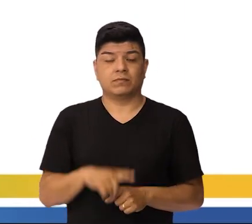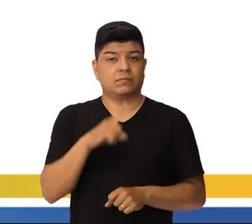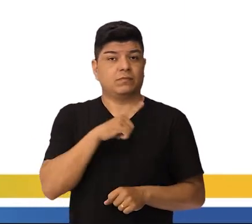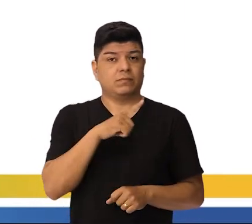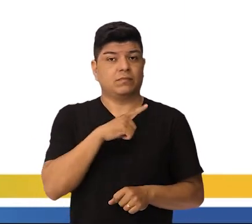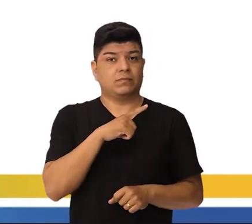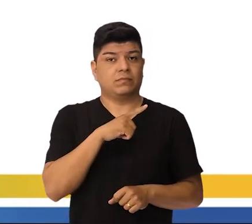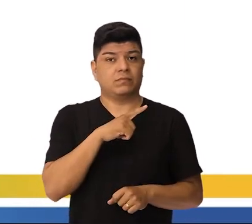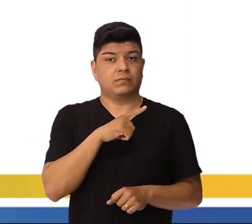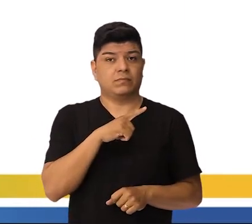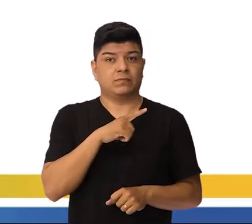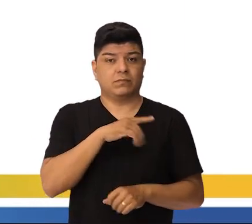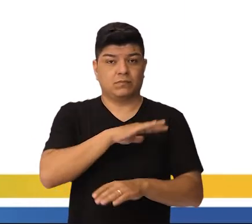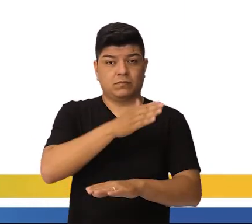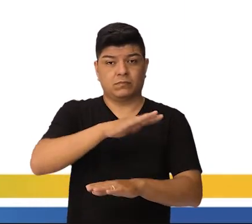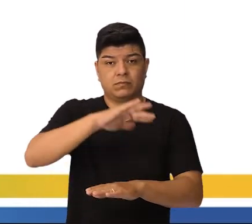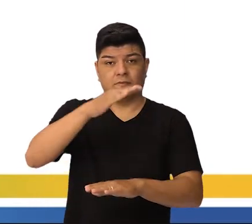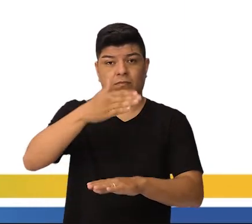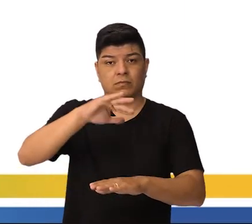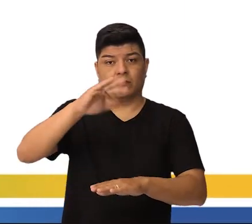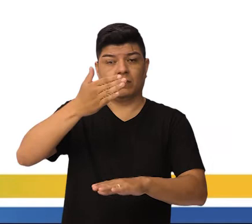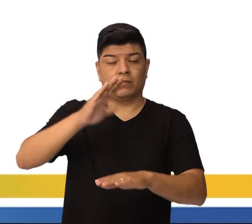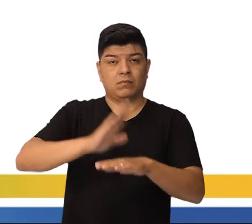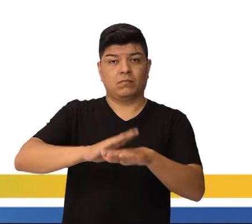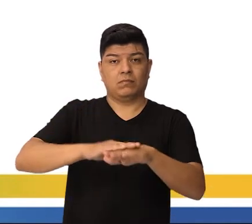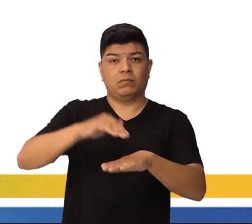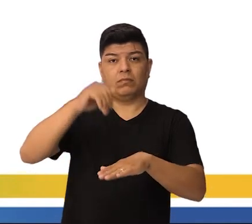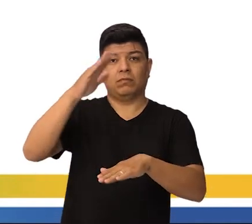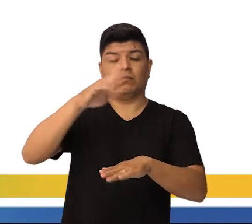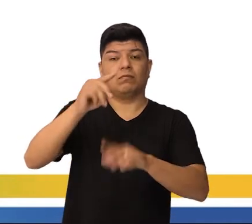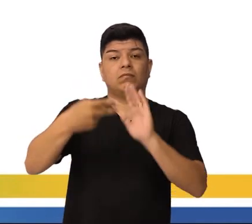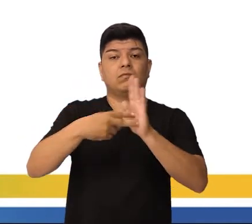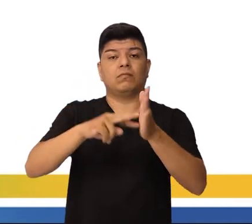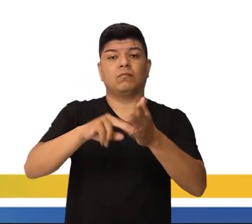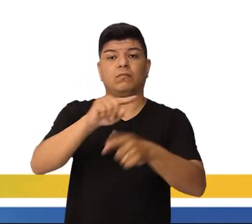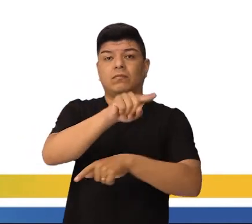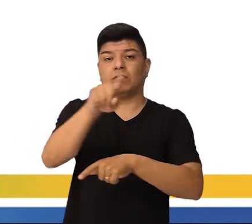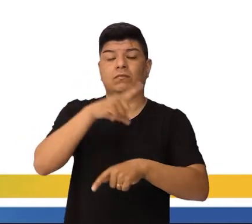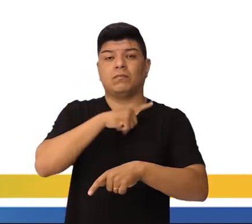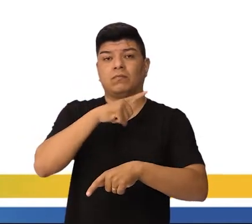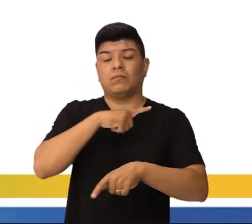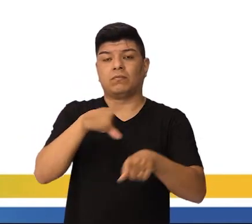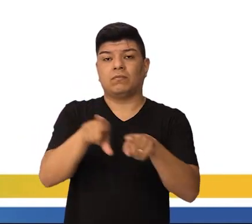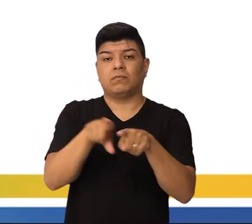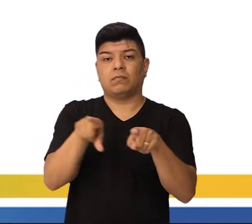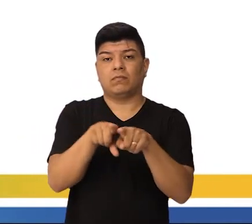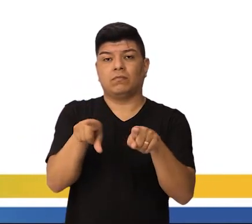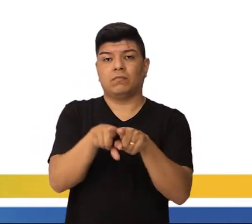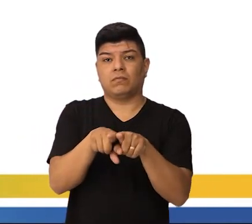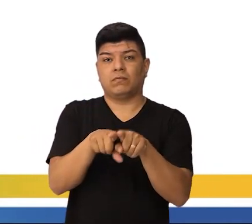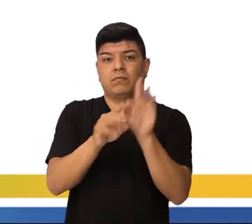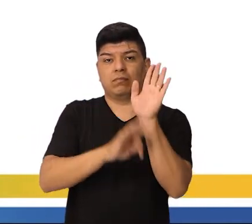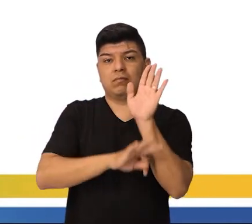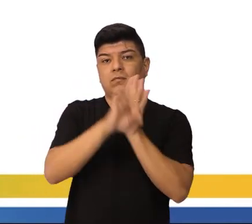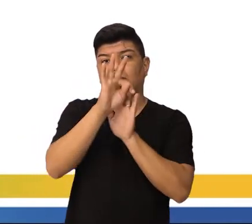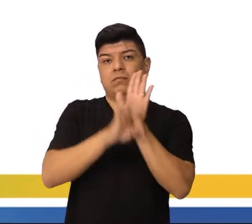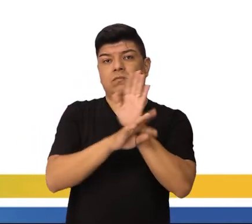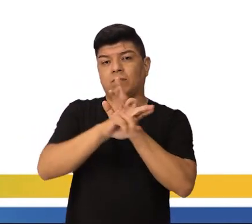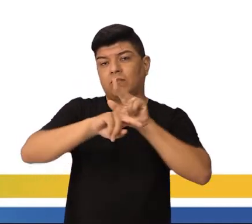tiver um relevo com maior altitude, significa dizer que você vai ter também uma